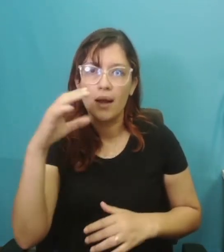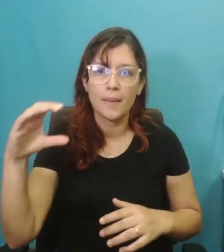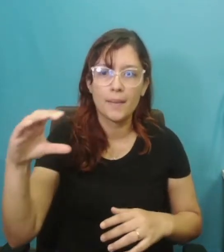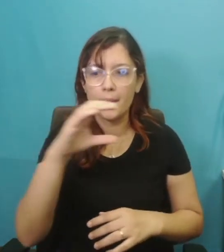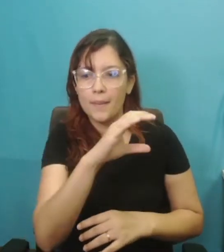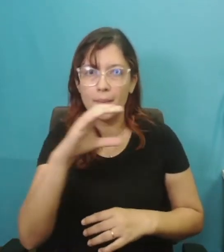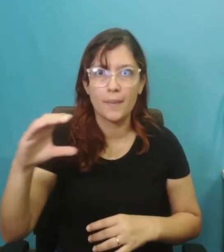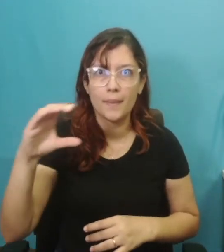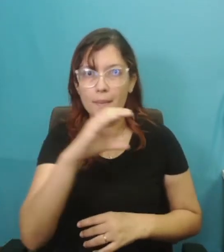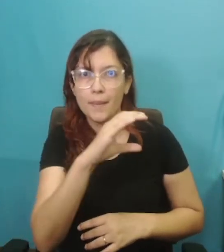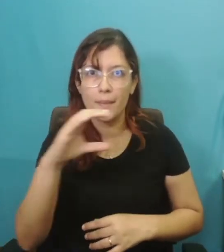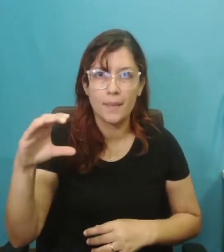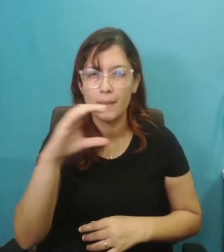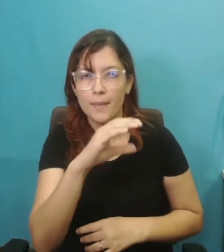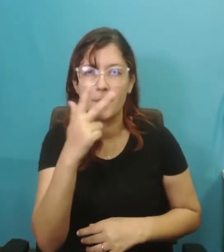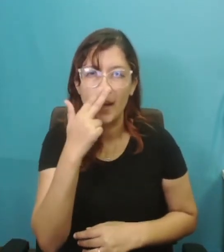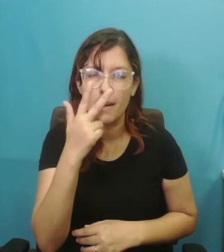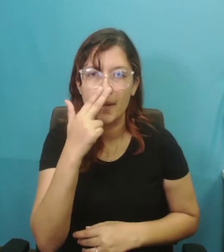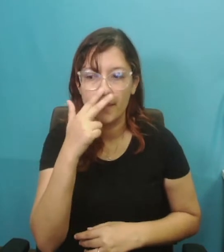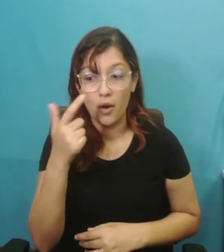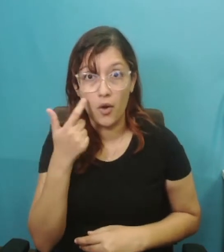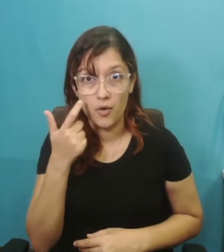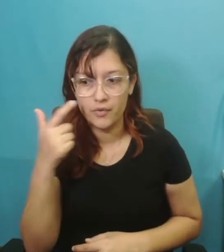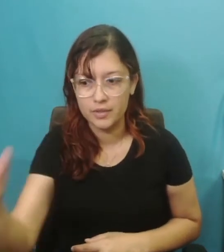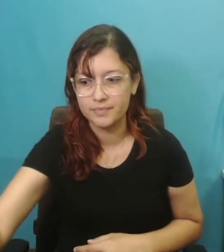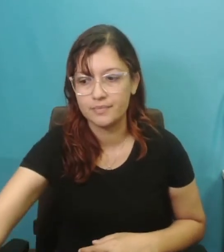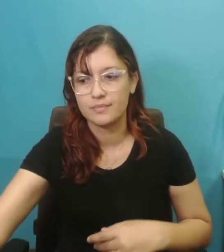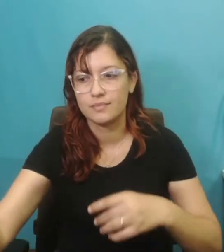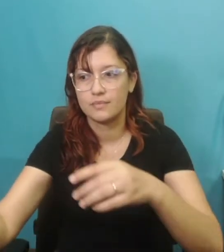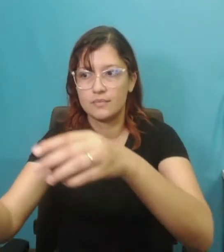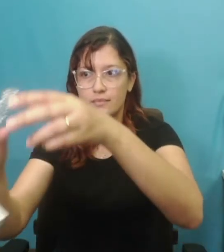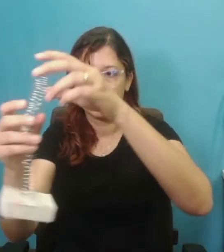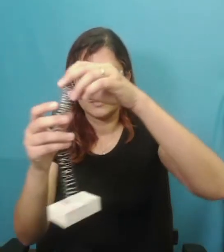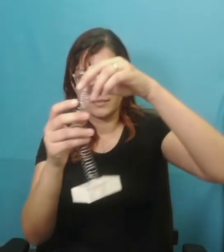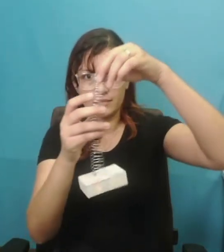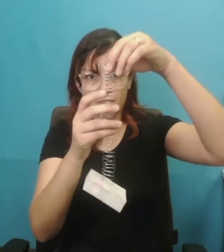Então ele vai ficar fazendo esse movimento contínuo.